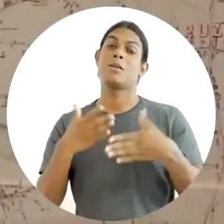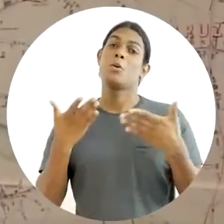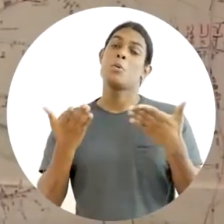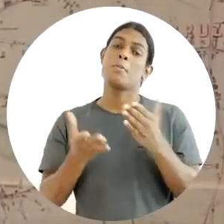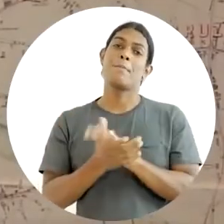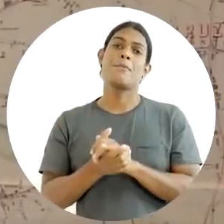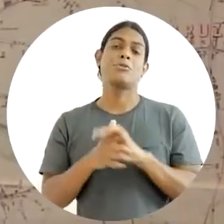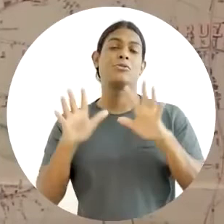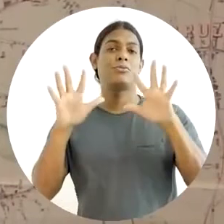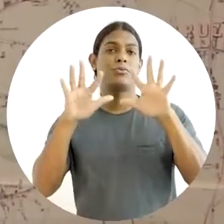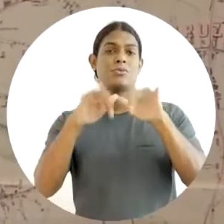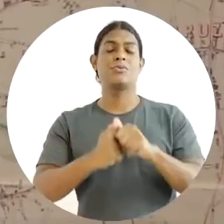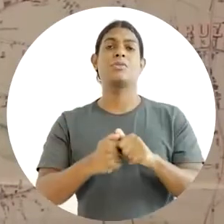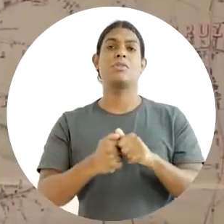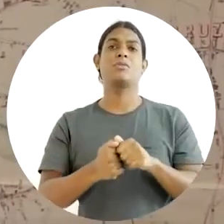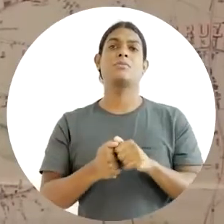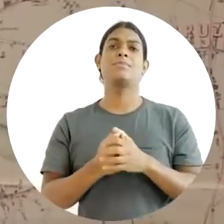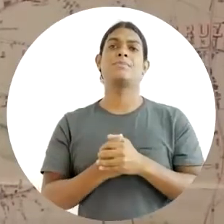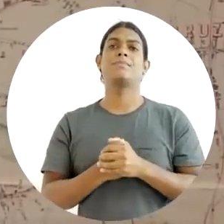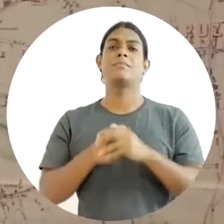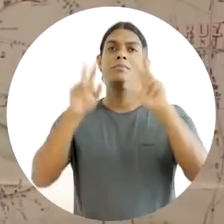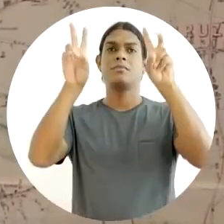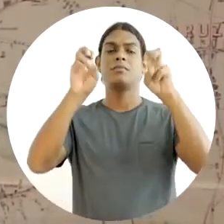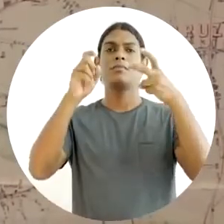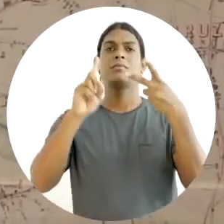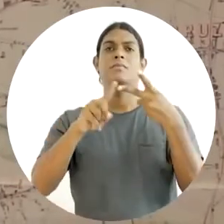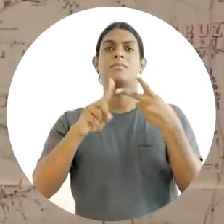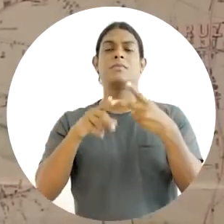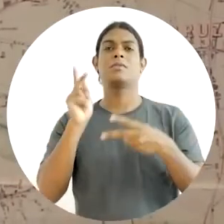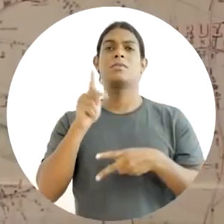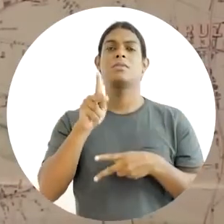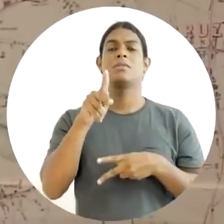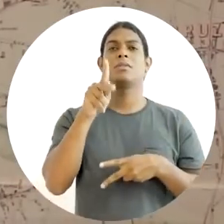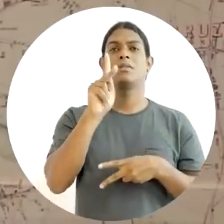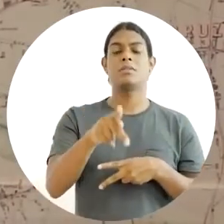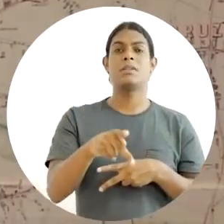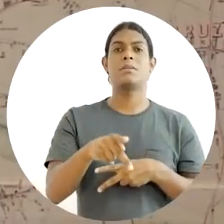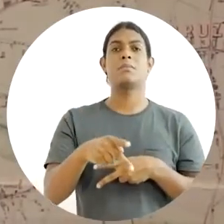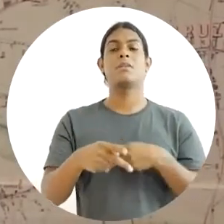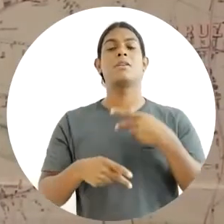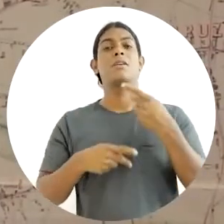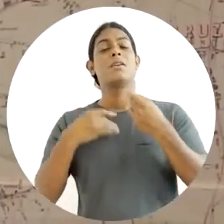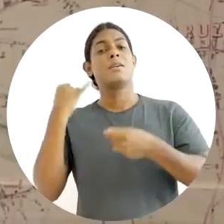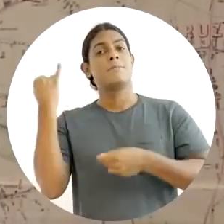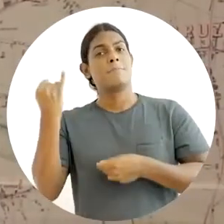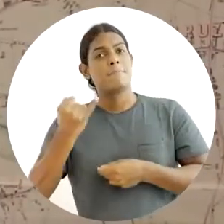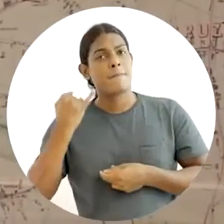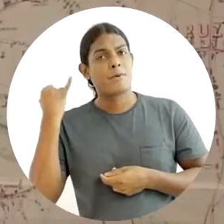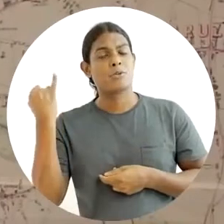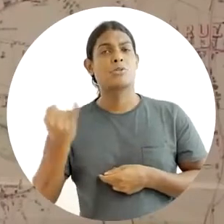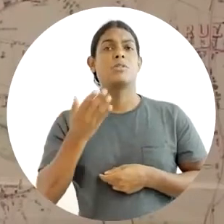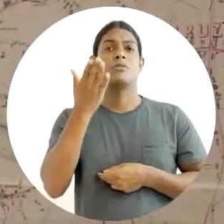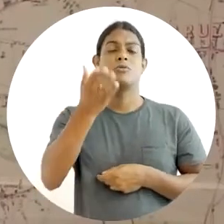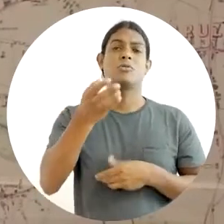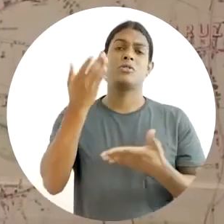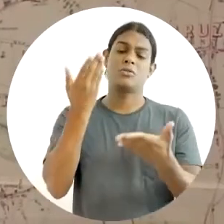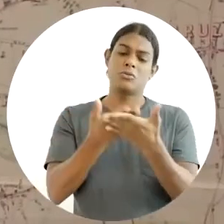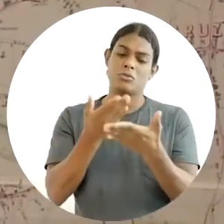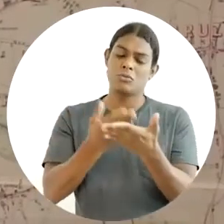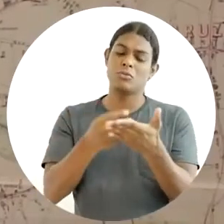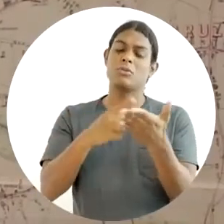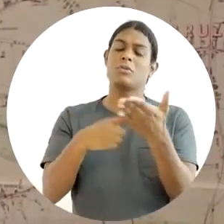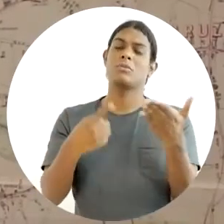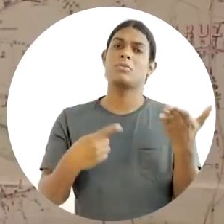competência 2 e enfatizamos sempre a necessidade de vocês lerem o caderno e também o